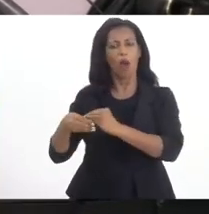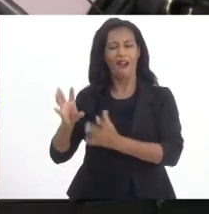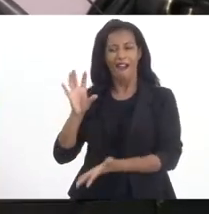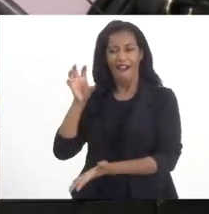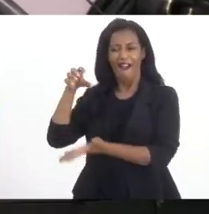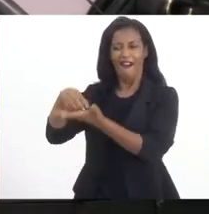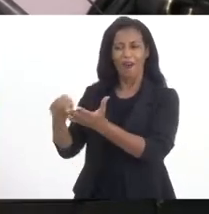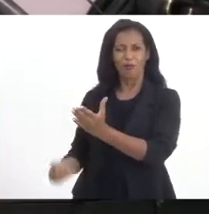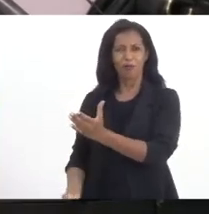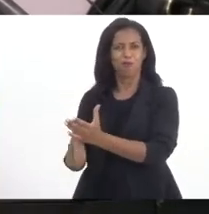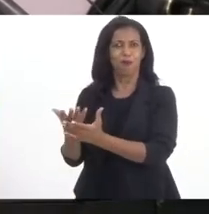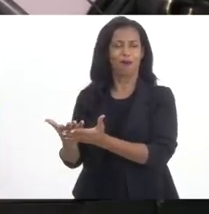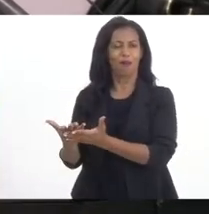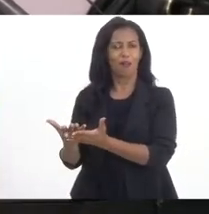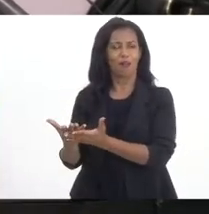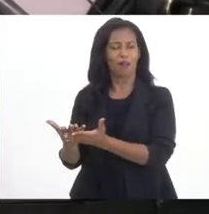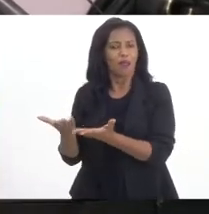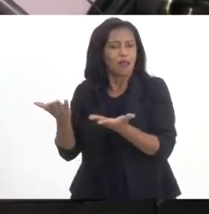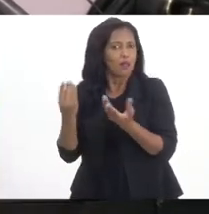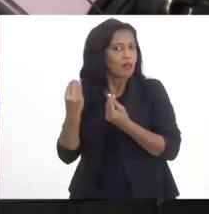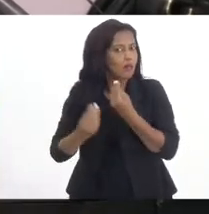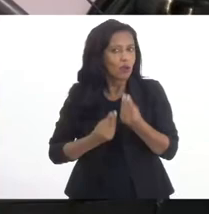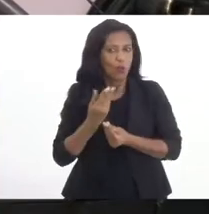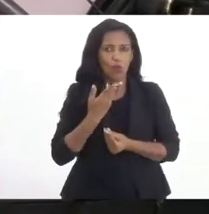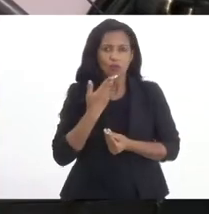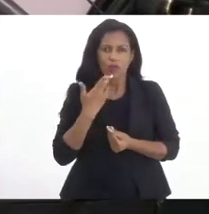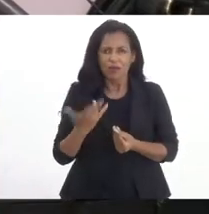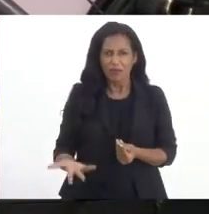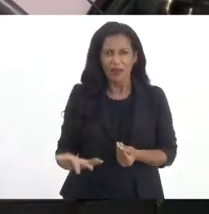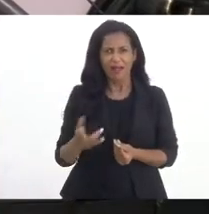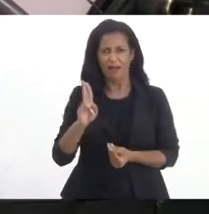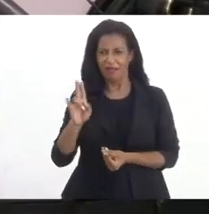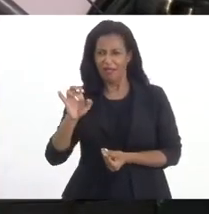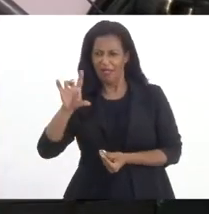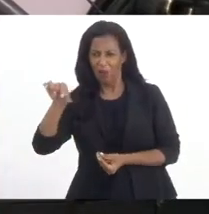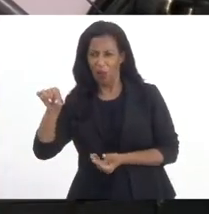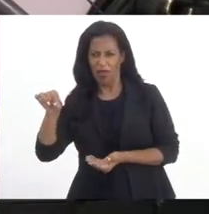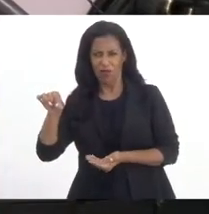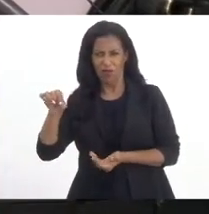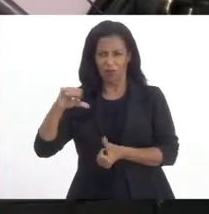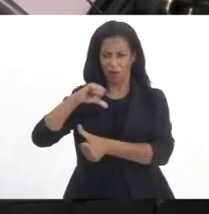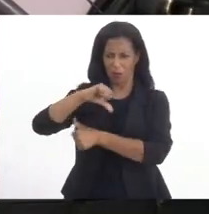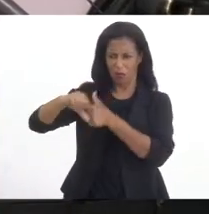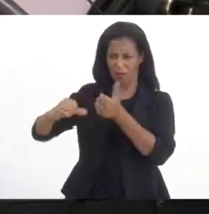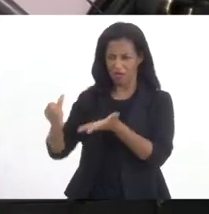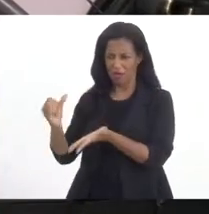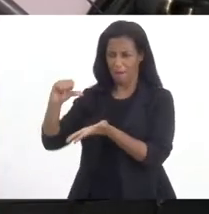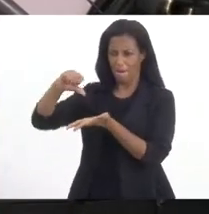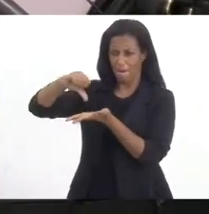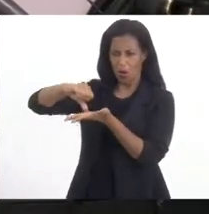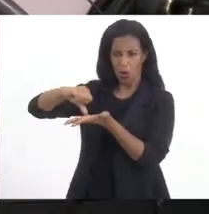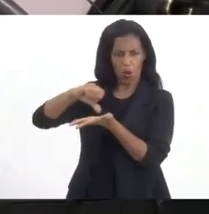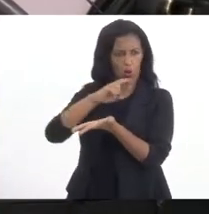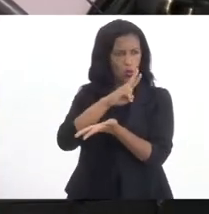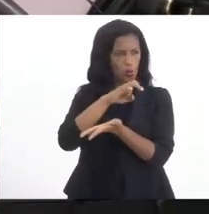Zona Oeste. E quando se diz que a UESO vai se tornar um polo da UERJ, eu tenho que